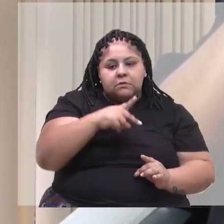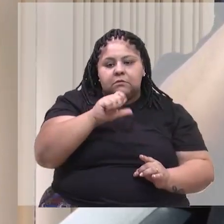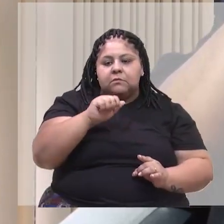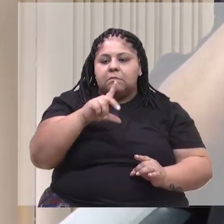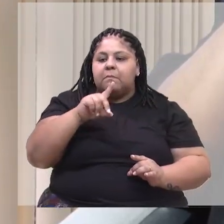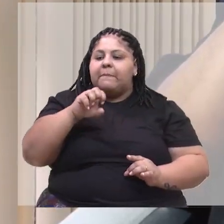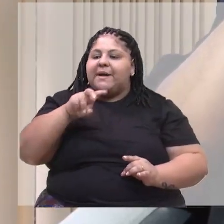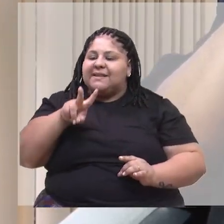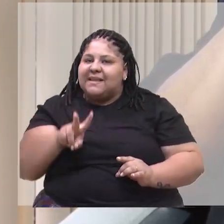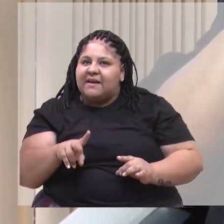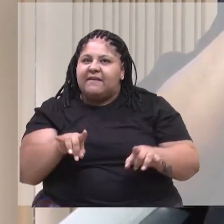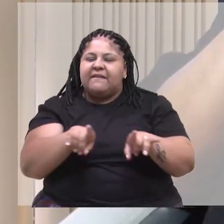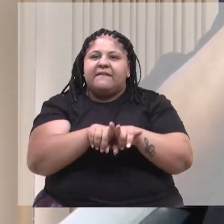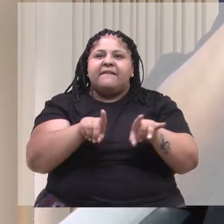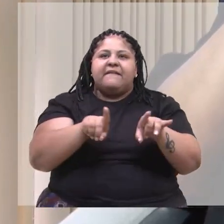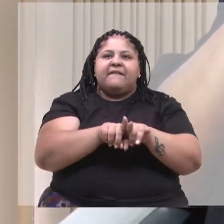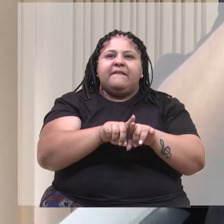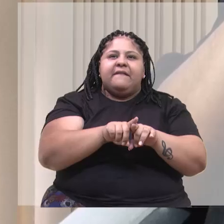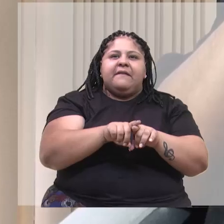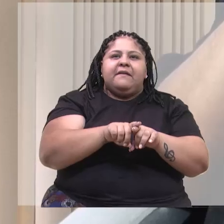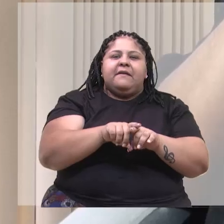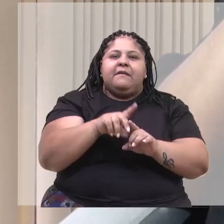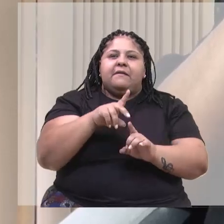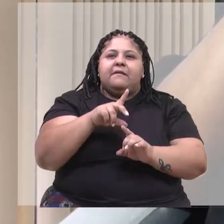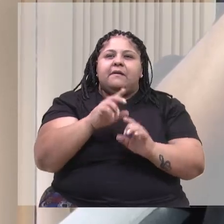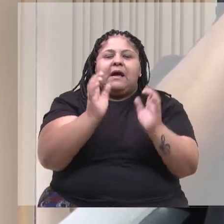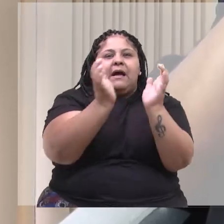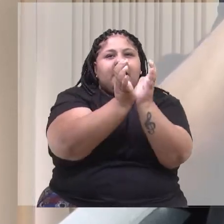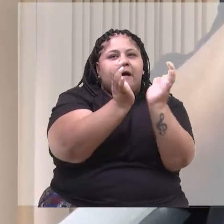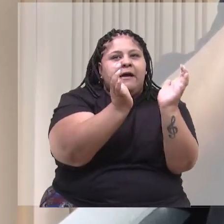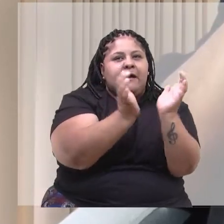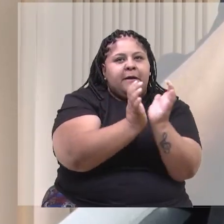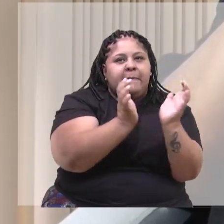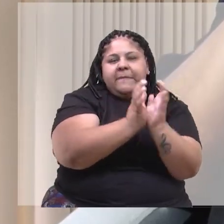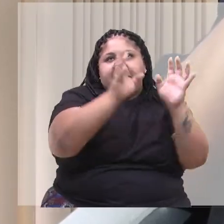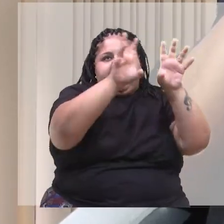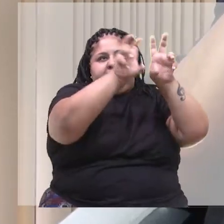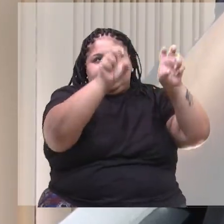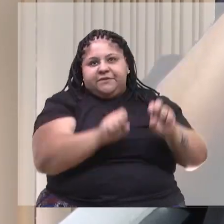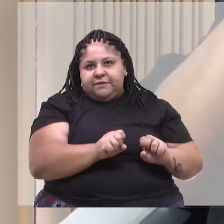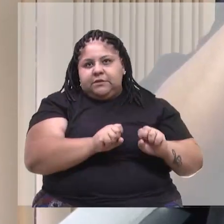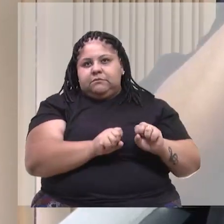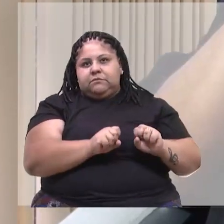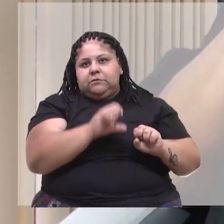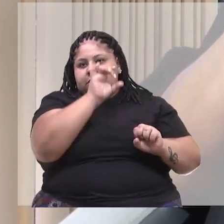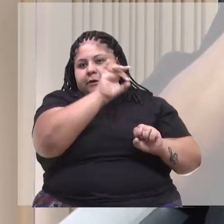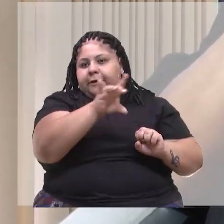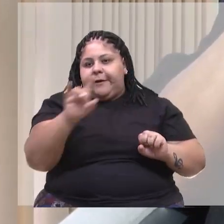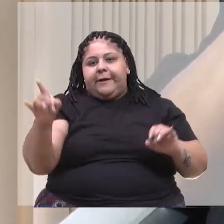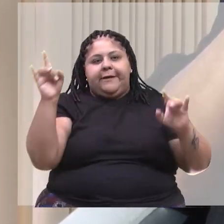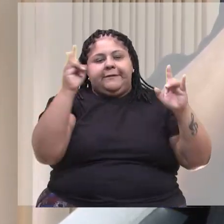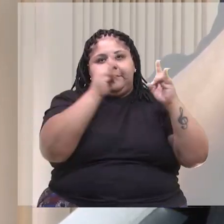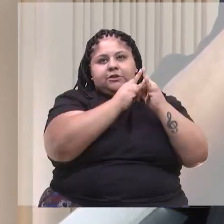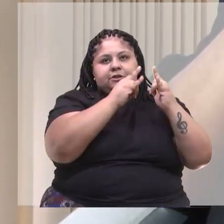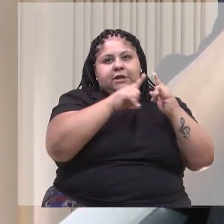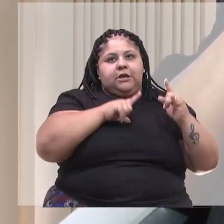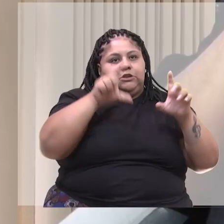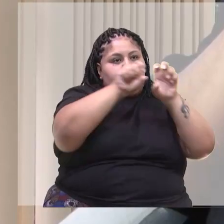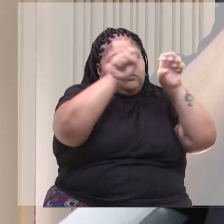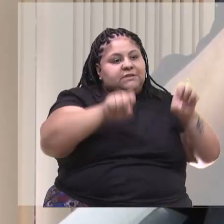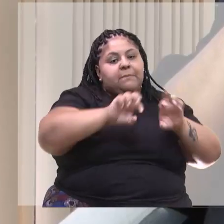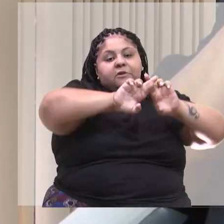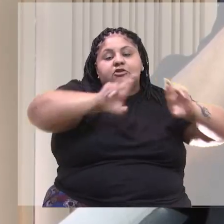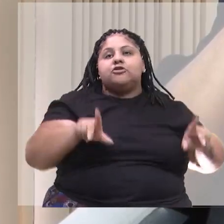APADEV trabalha com um sistema, a PAI com um sistema, a Rampa com um sistema. Todas as entidades, cada um tem os seus